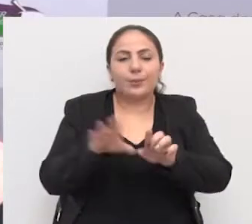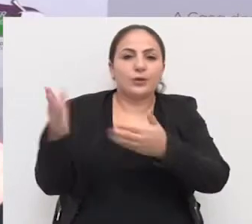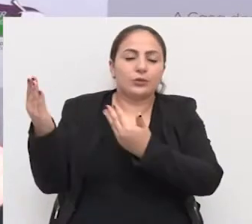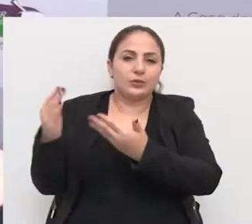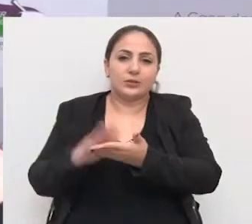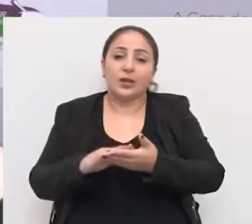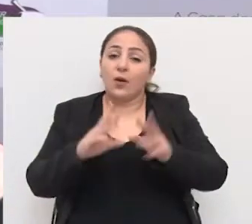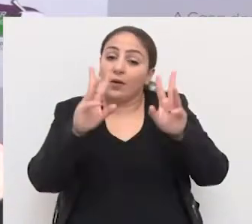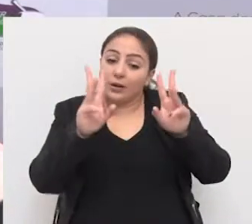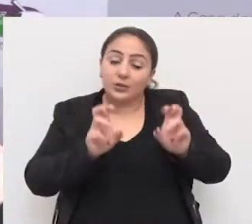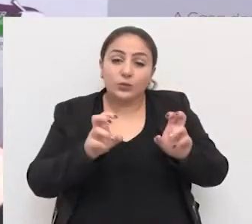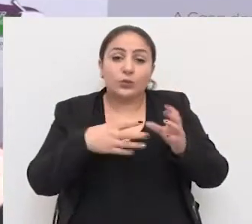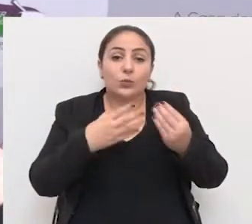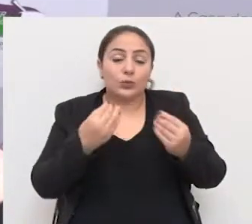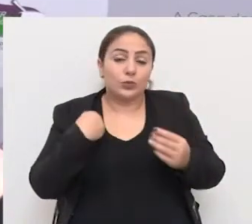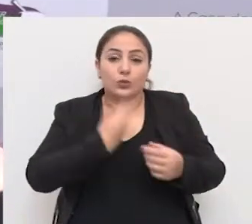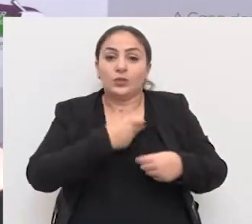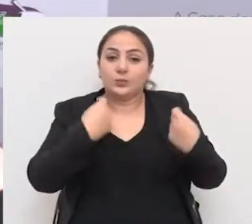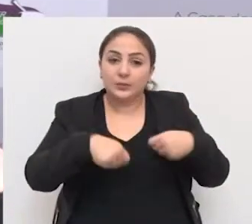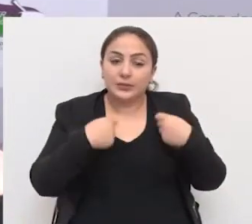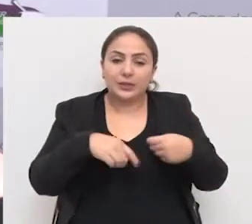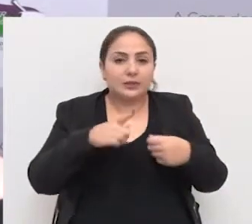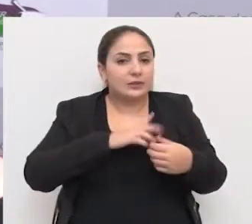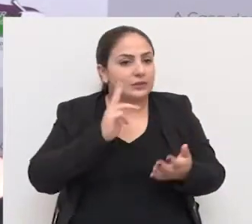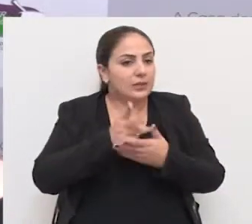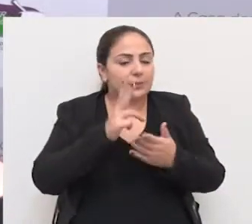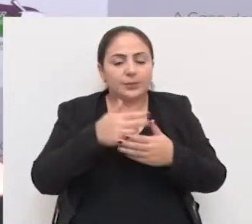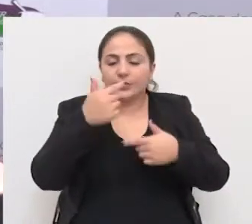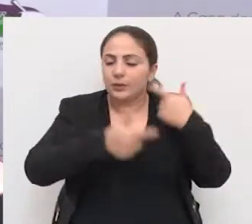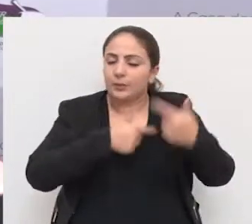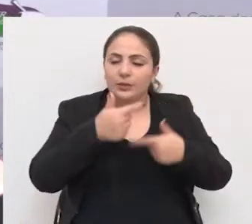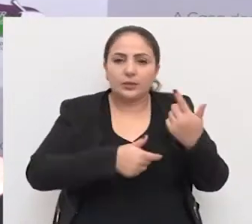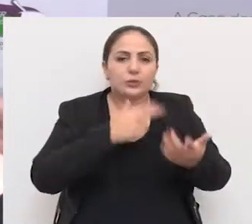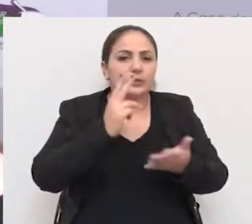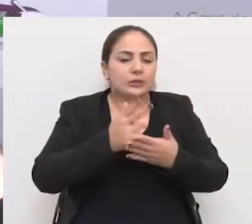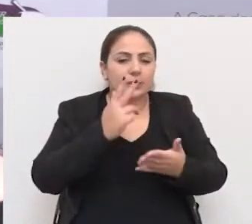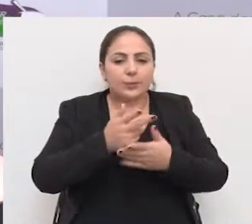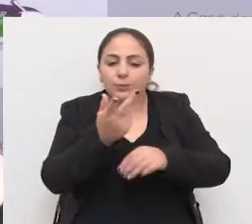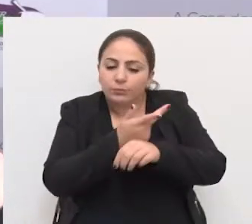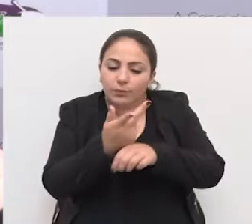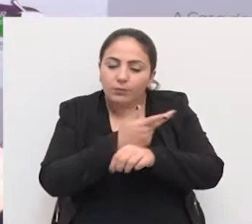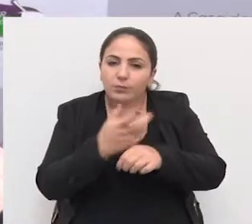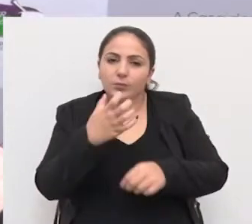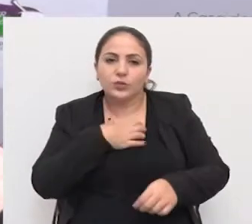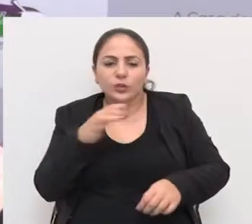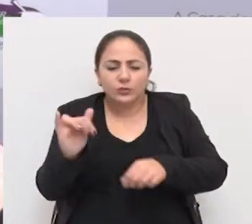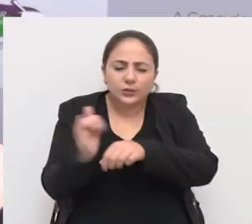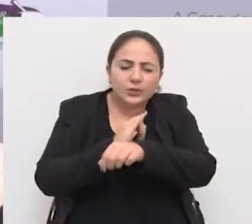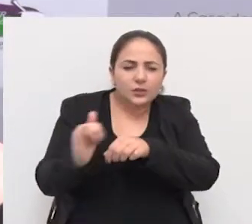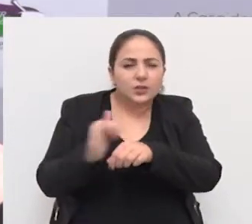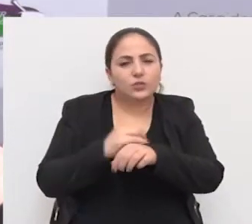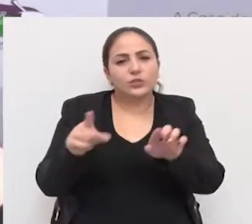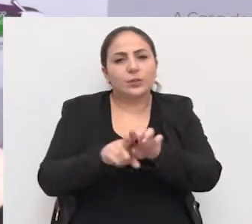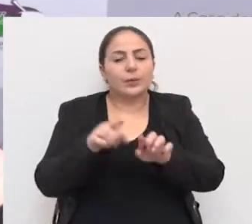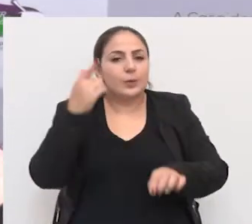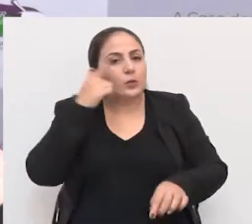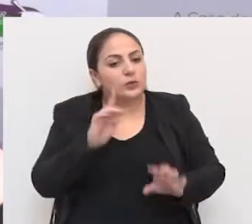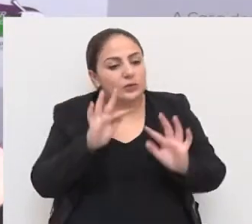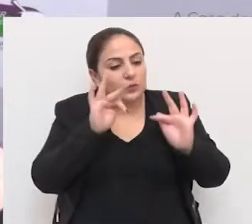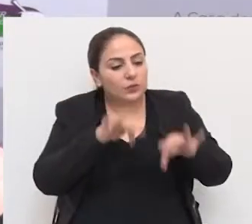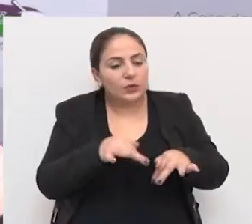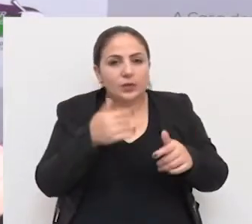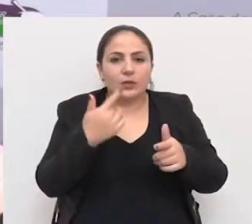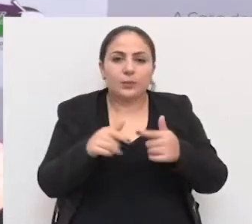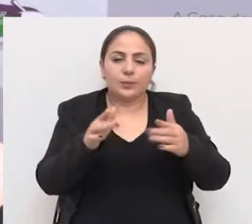criança e adolescente. Então é um tema que nós precisamos estar sempre trabalhando, sempre buscando formas, estratégias, maneiras